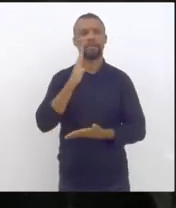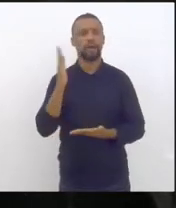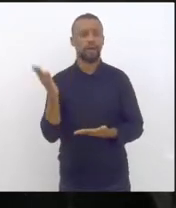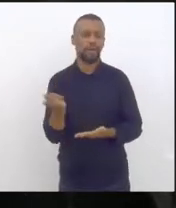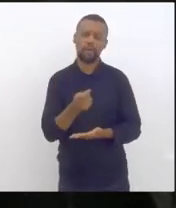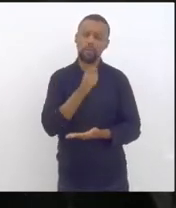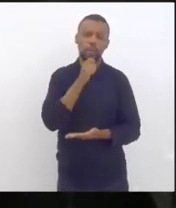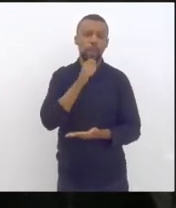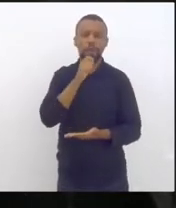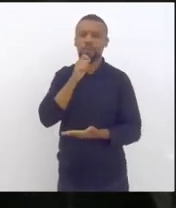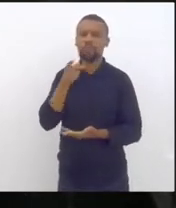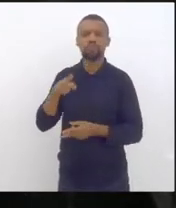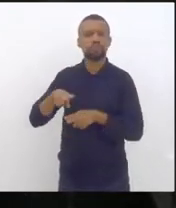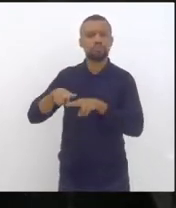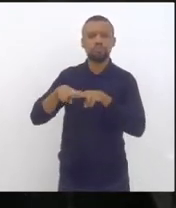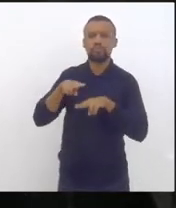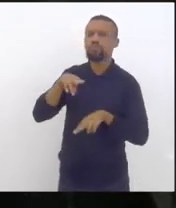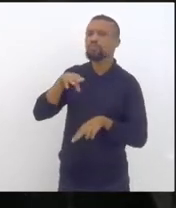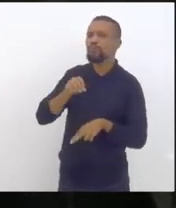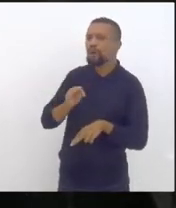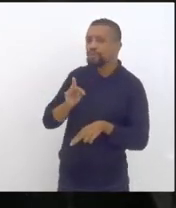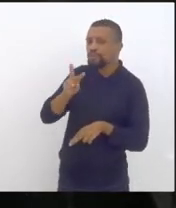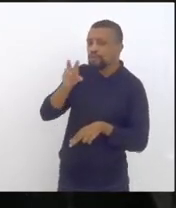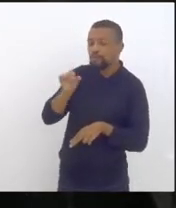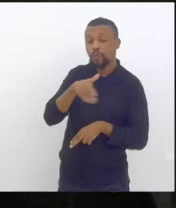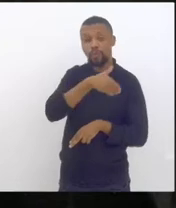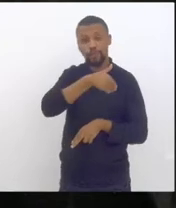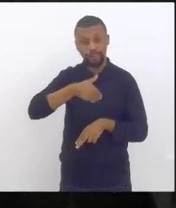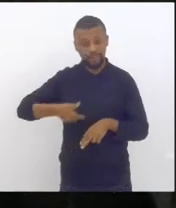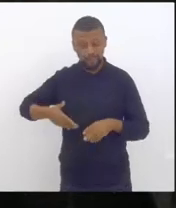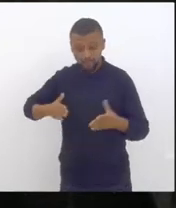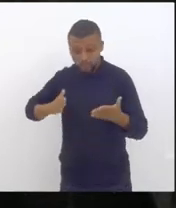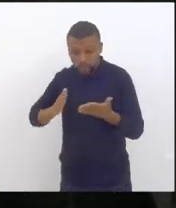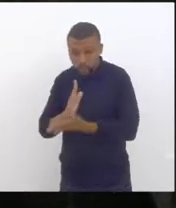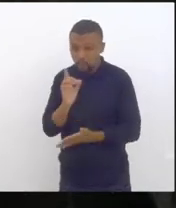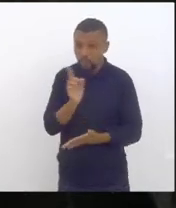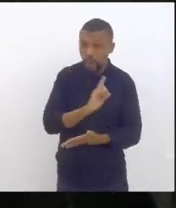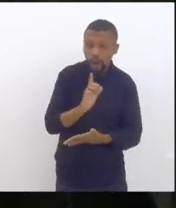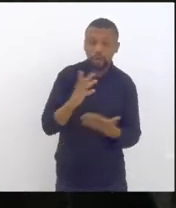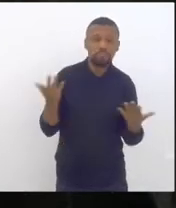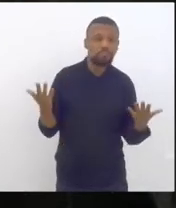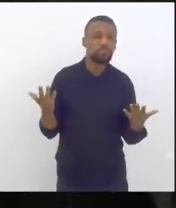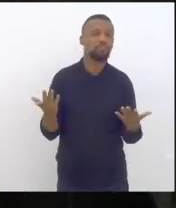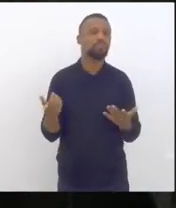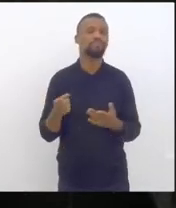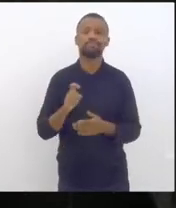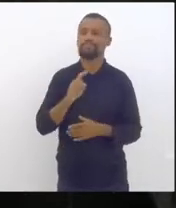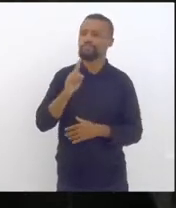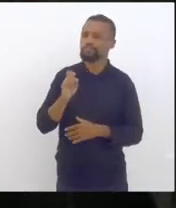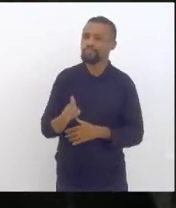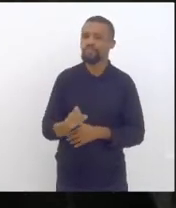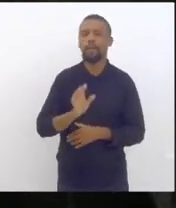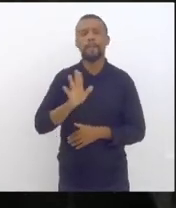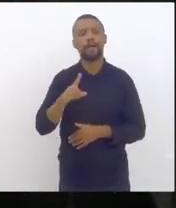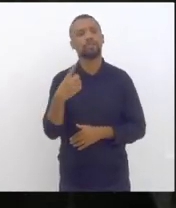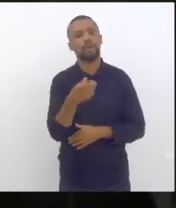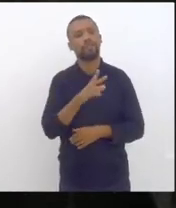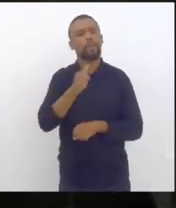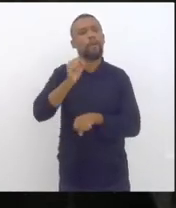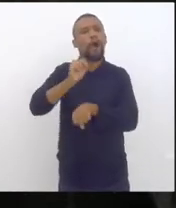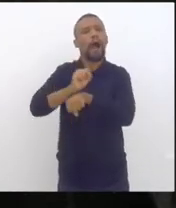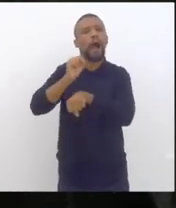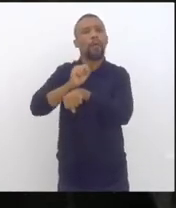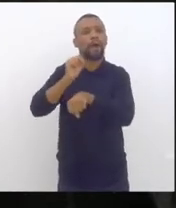vejo razão do Governo do Estado não funcione Mas vamos aguardar Por que